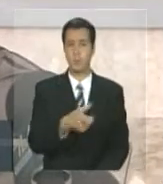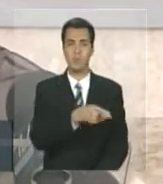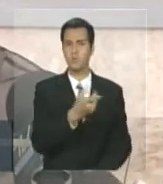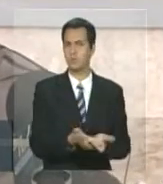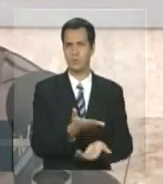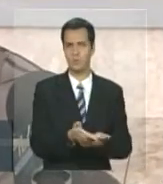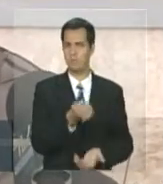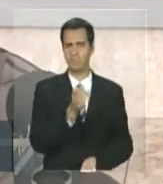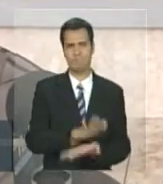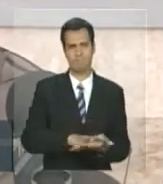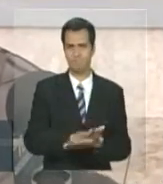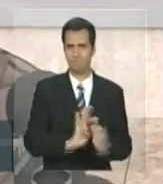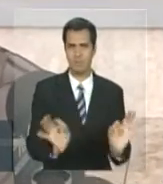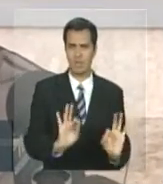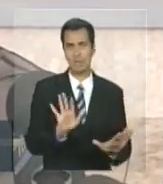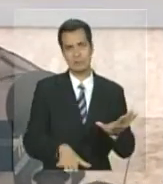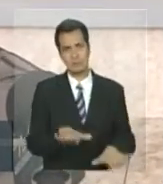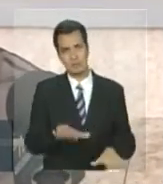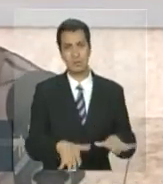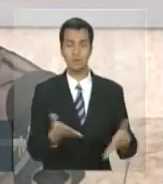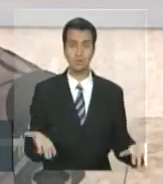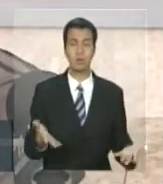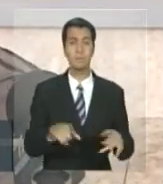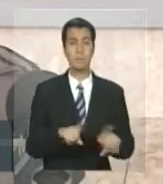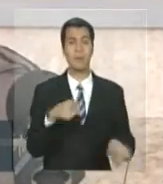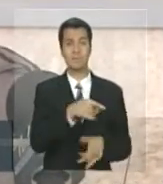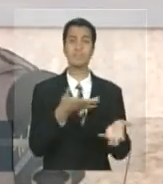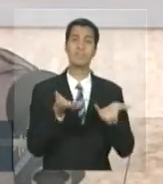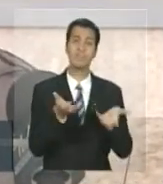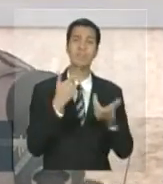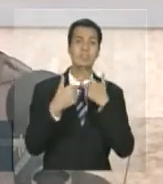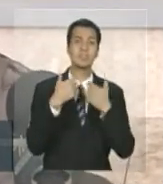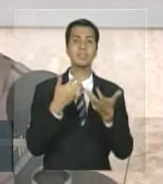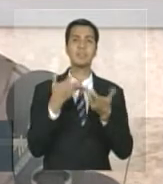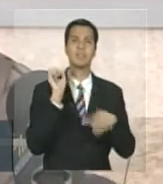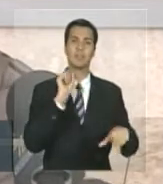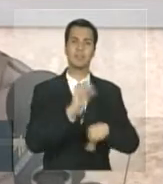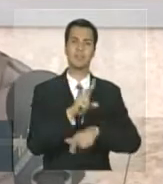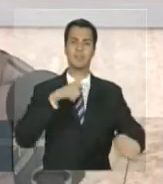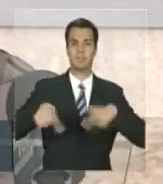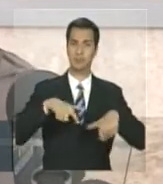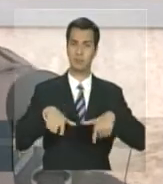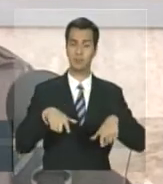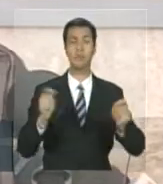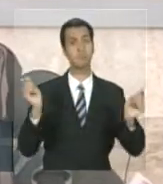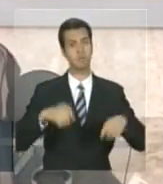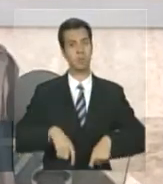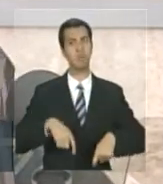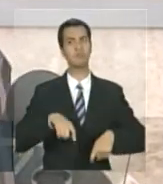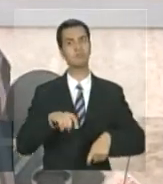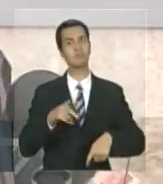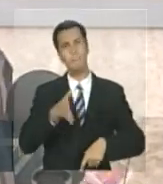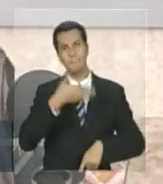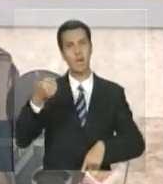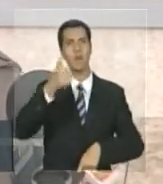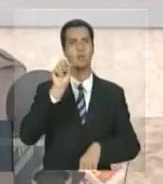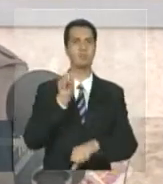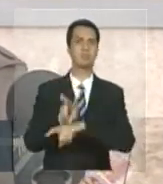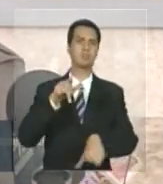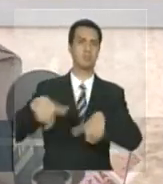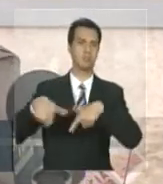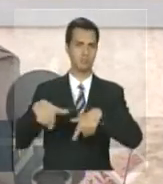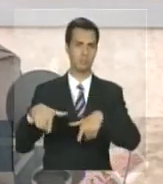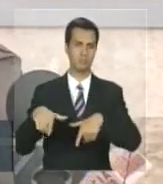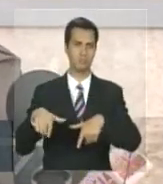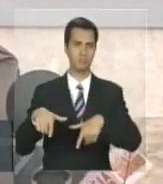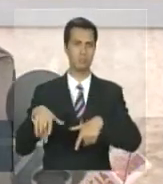aula, mas que querem trabalhar, já trabalham na maioria das vezes, e que podem melhorar a sua inserção no mercado de trabalho,